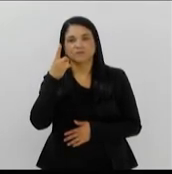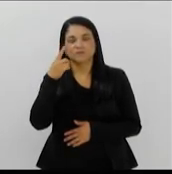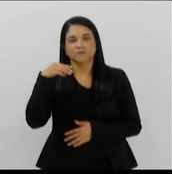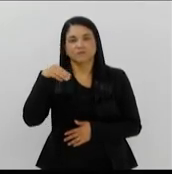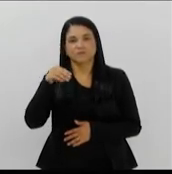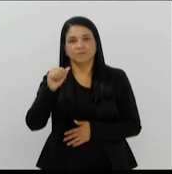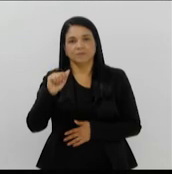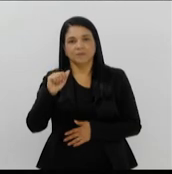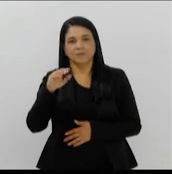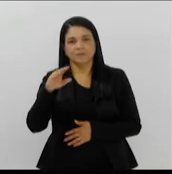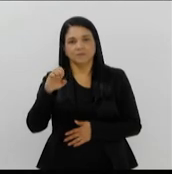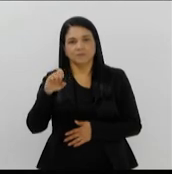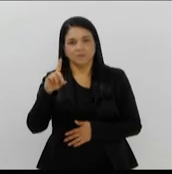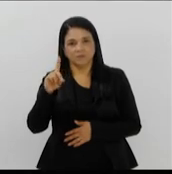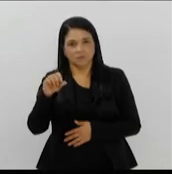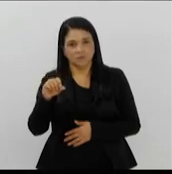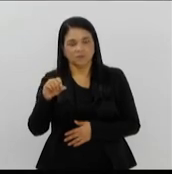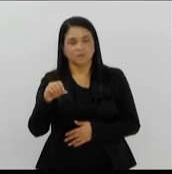Macedo,